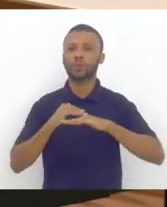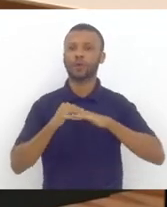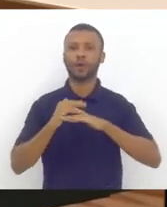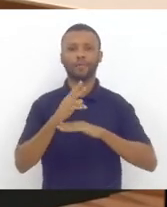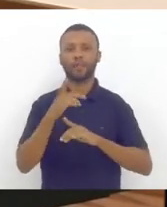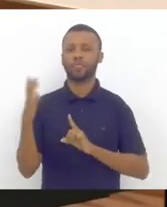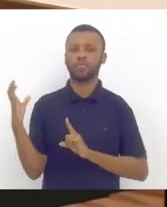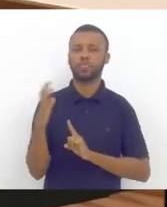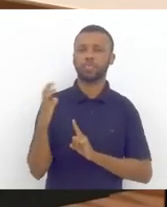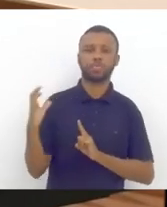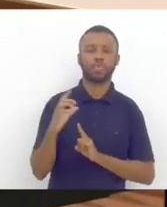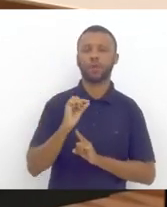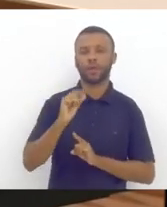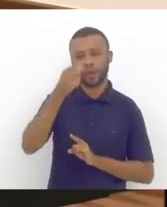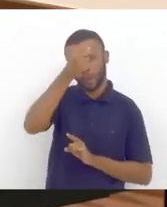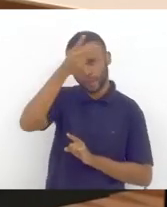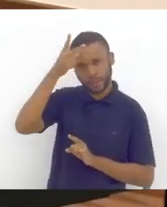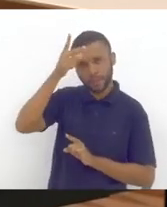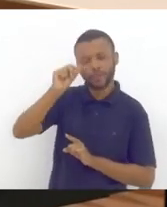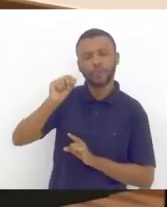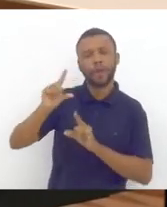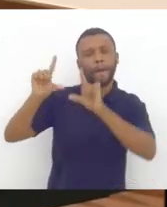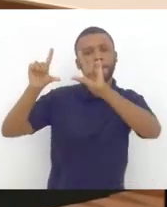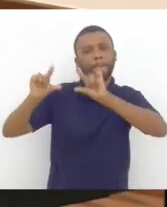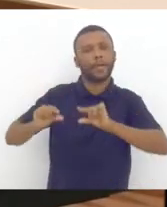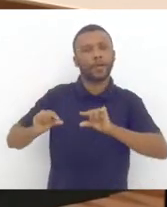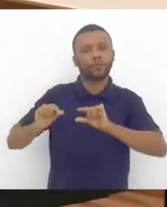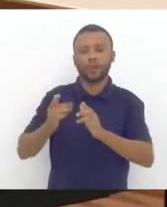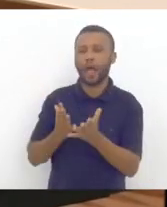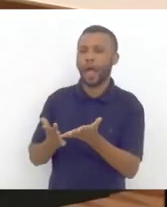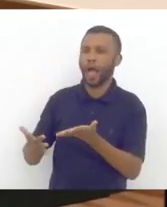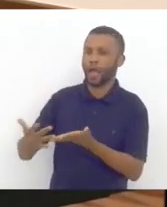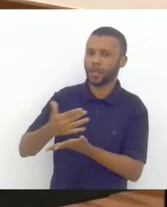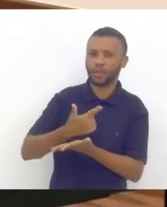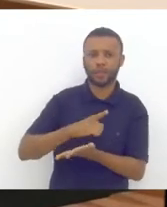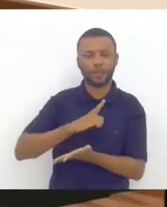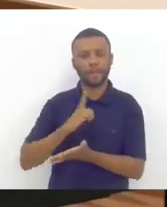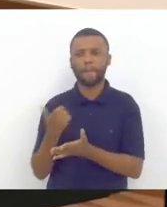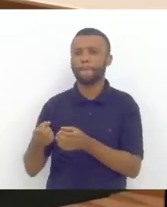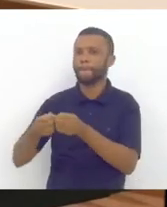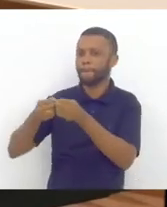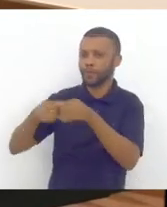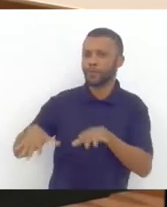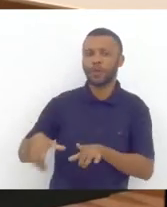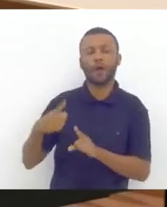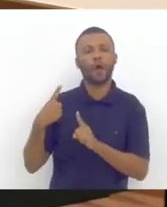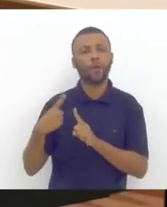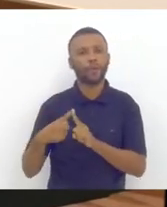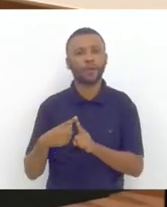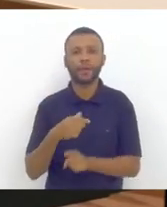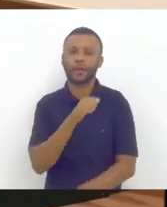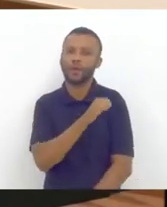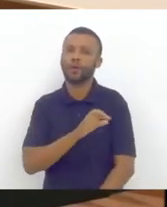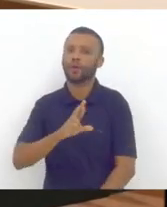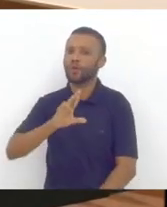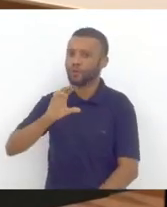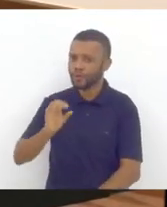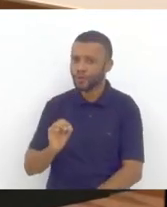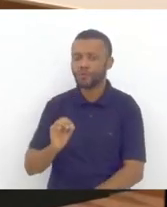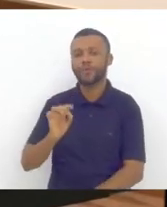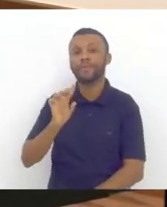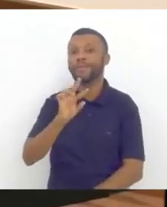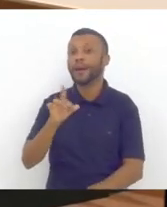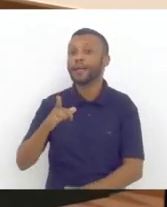que os municípios de menor arrecadação sejam prejudicados, porque o Rio de Janeiro vai comportar uma